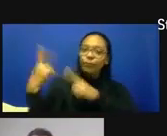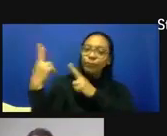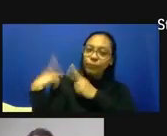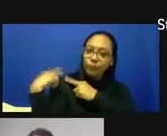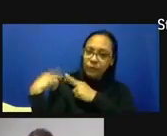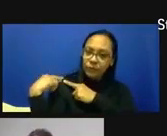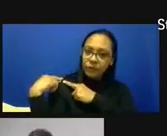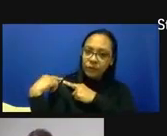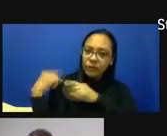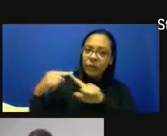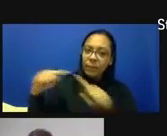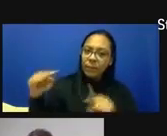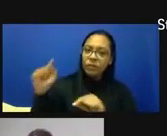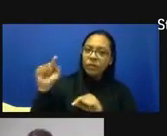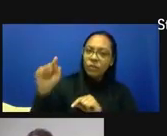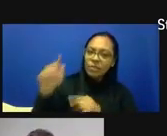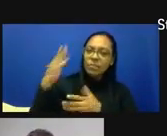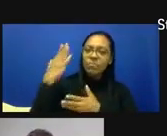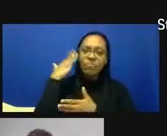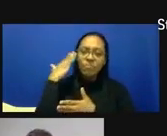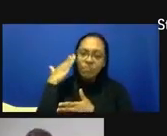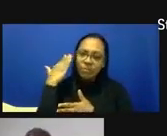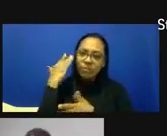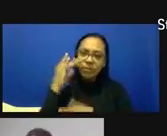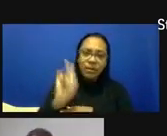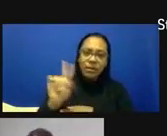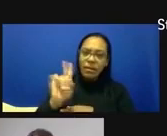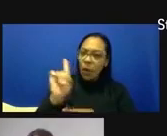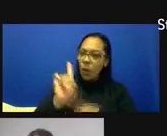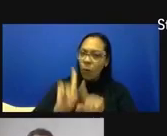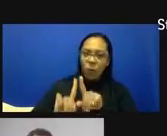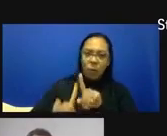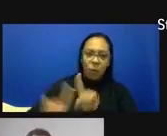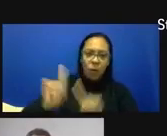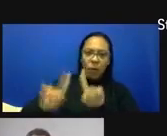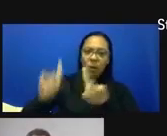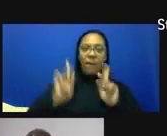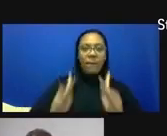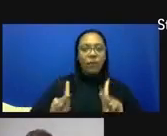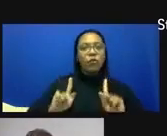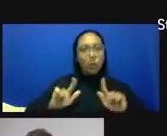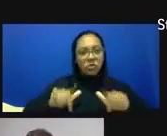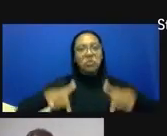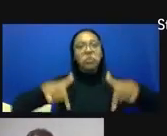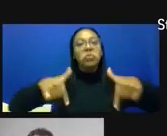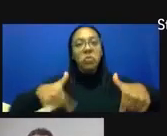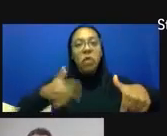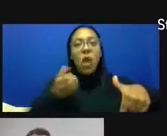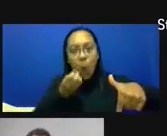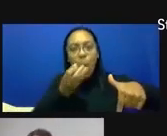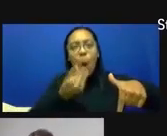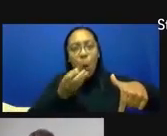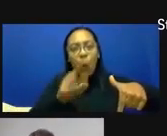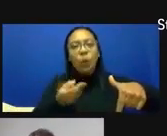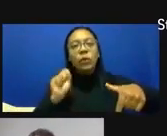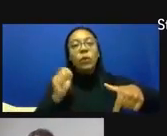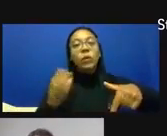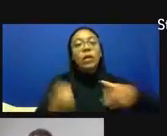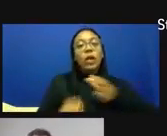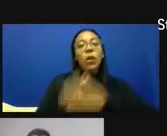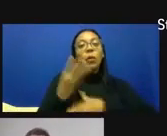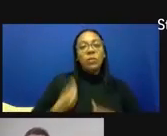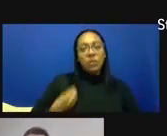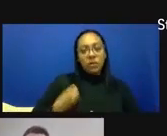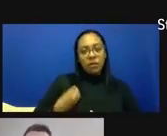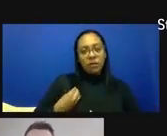são feras, né? Não é qualquer um, como eu falei, que se expõe, né? Se expõe positivamente também, mas tem todo o